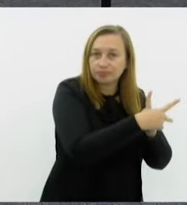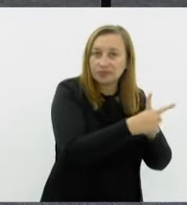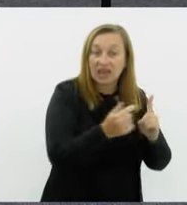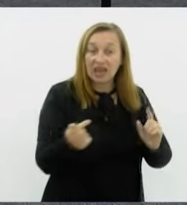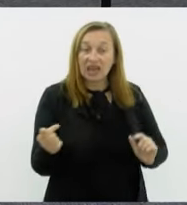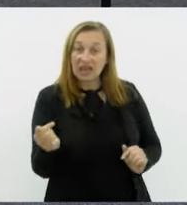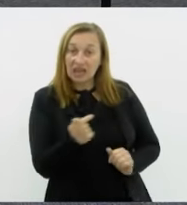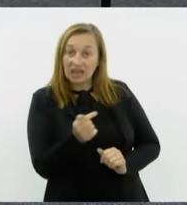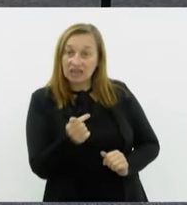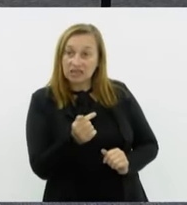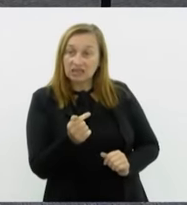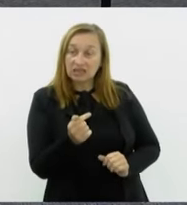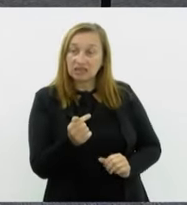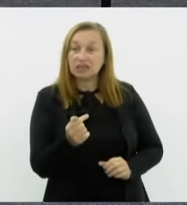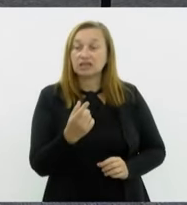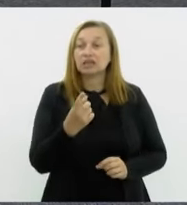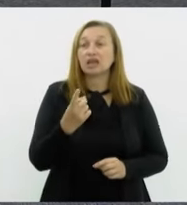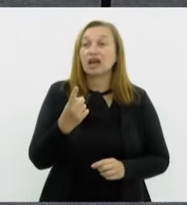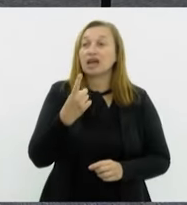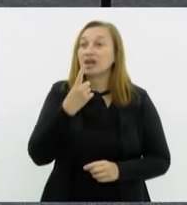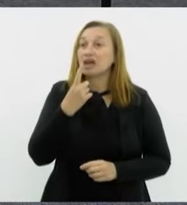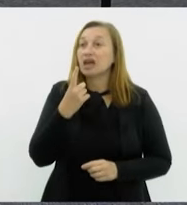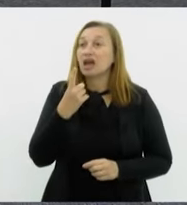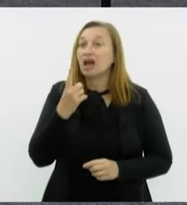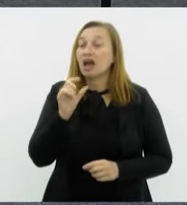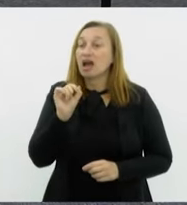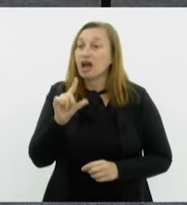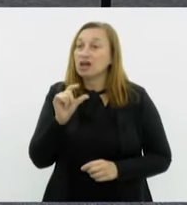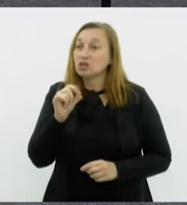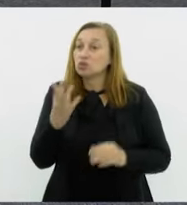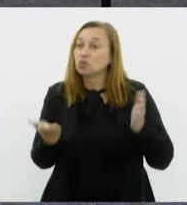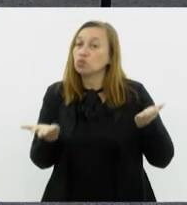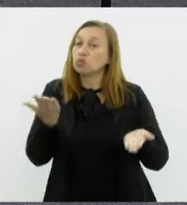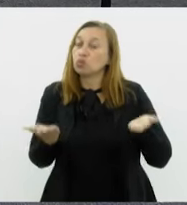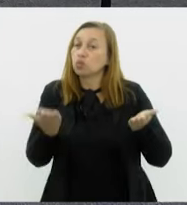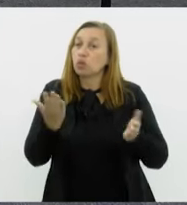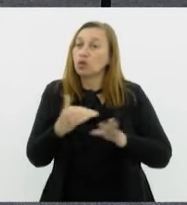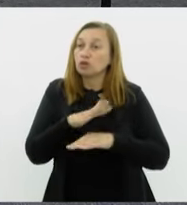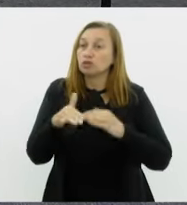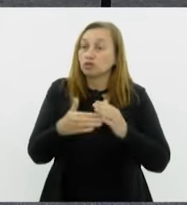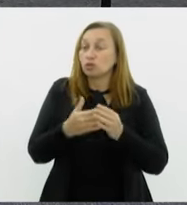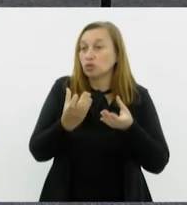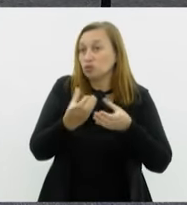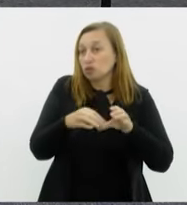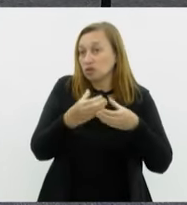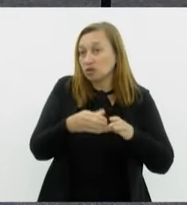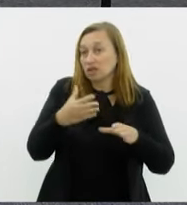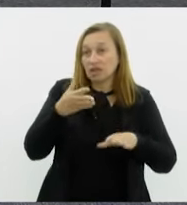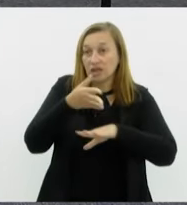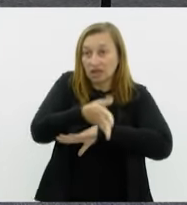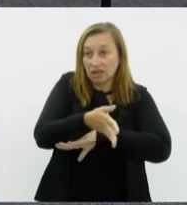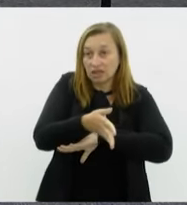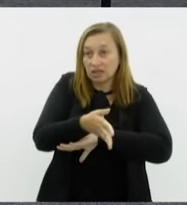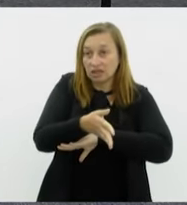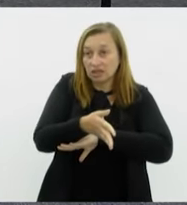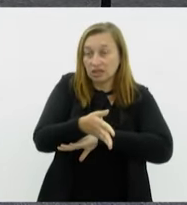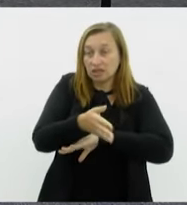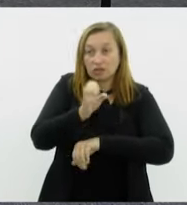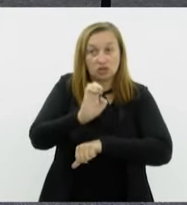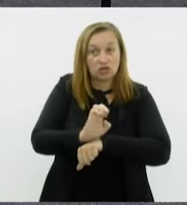azul. Equilibrado. Isso que eu queria explicar. Todo concursado que entra no Estado... A partir de 2013. Em 2013 ele vai